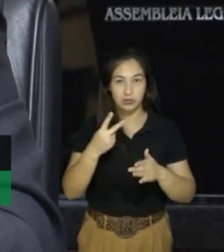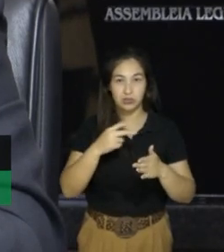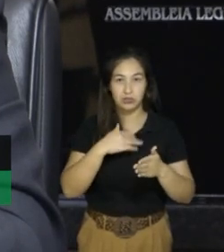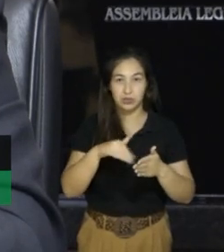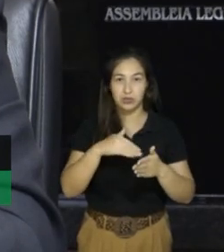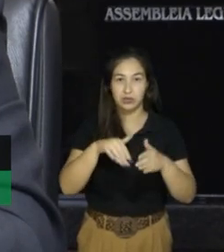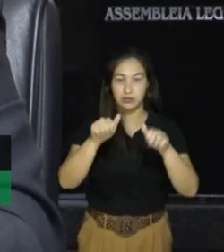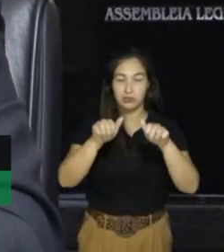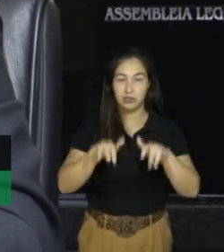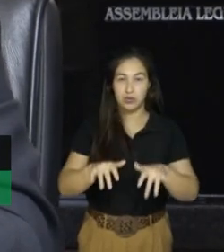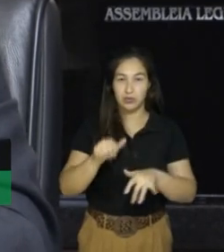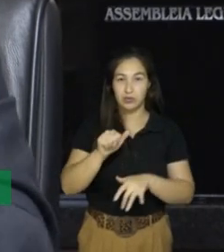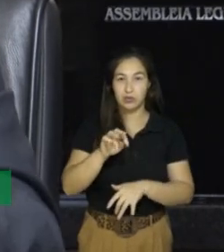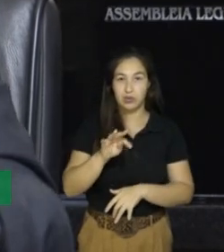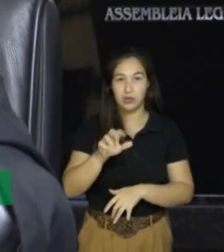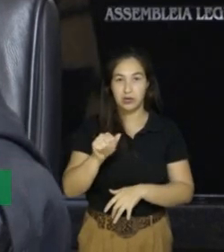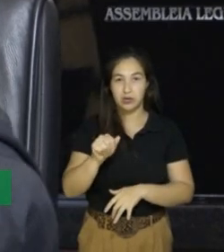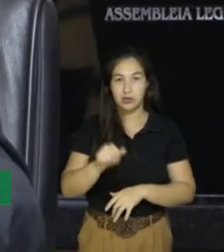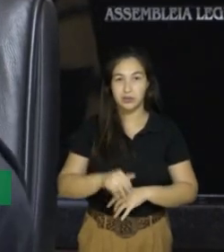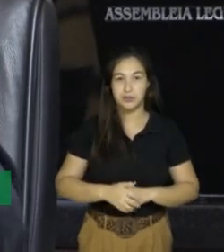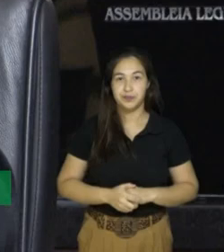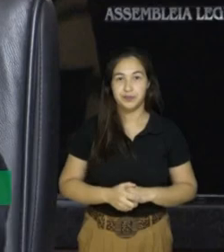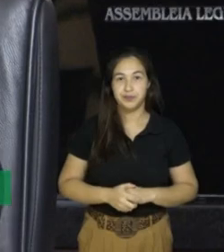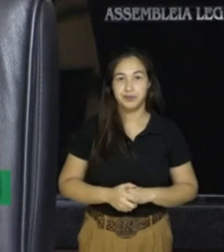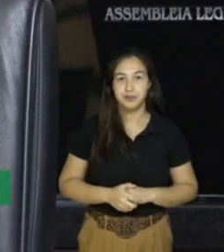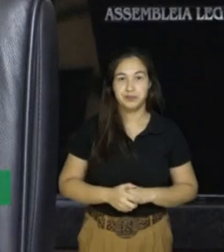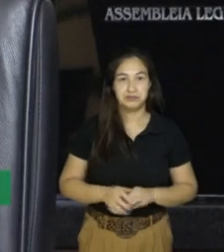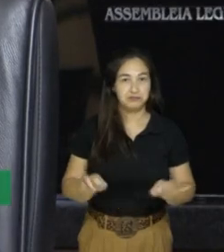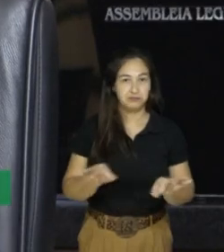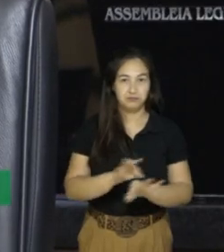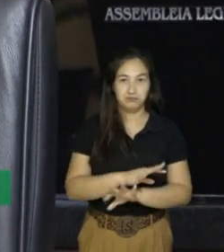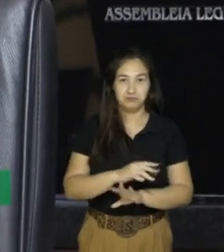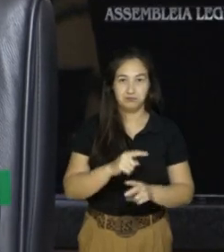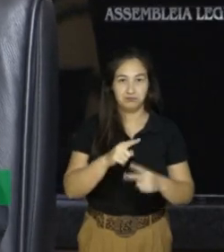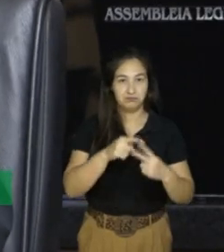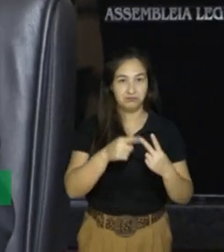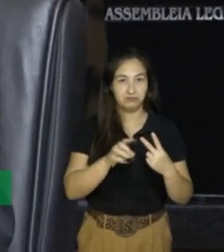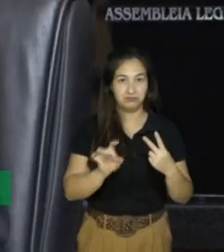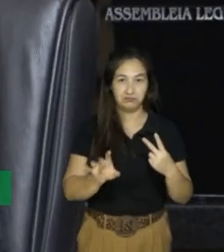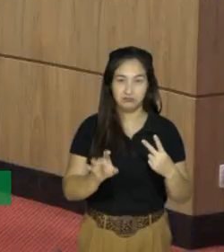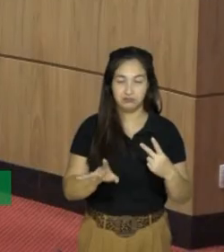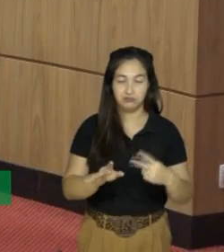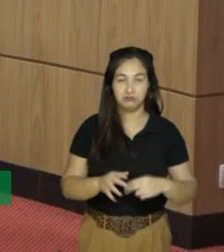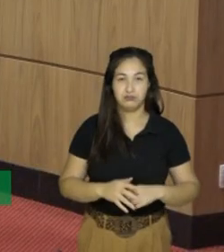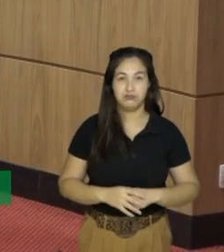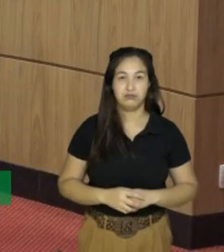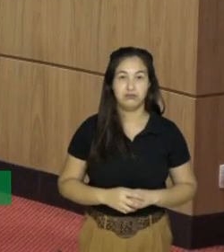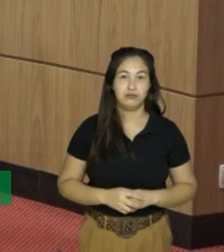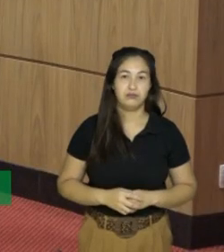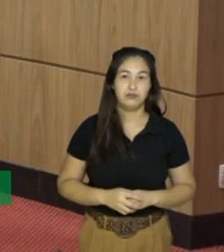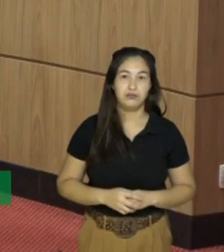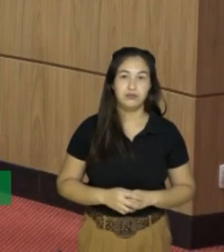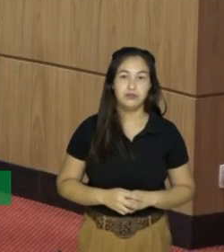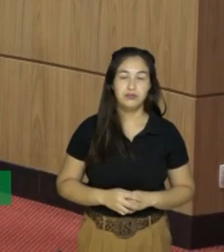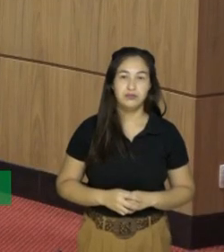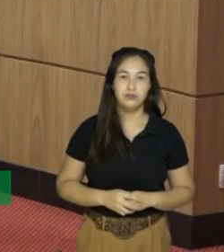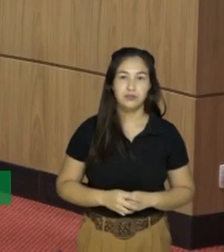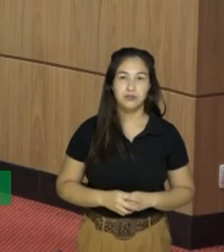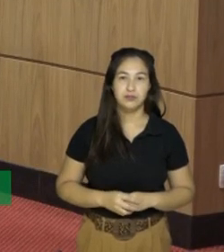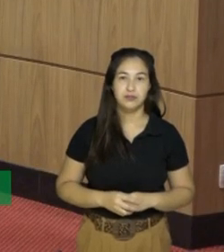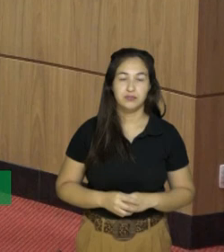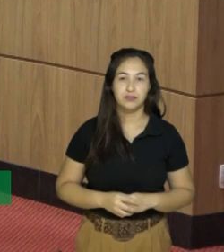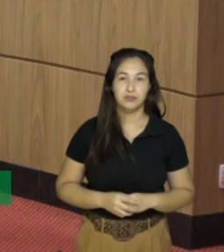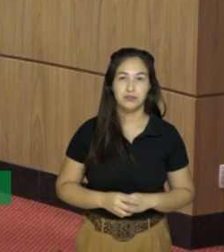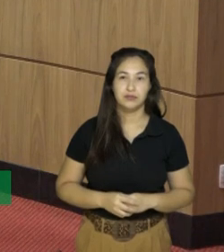secretário lavei a presenteada senhor presidente Deputado Maurício scoodlark eram as duas atas de